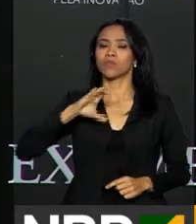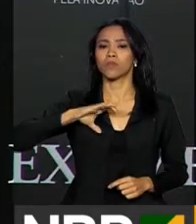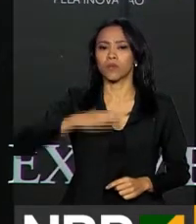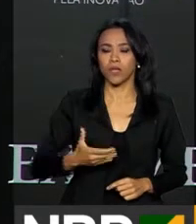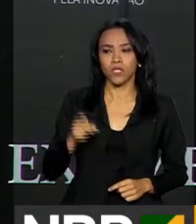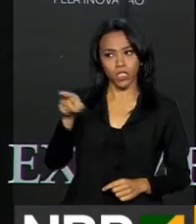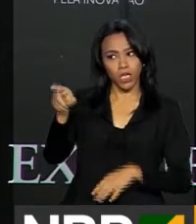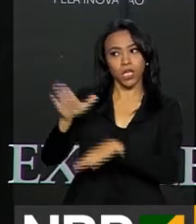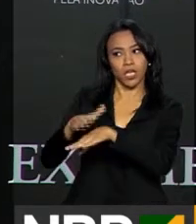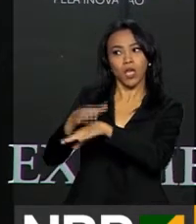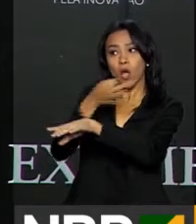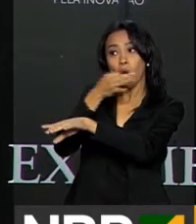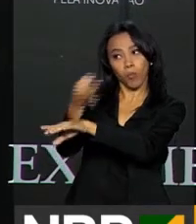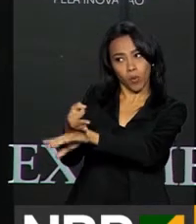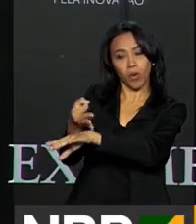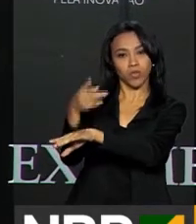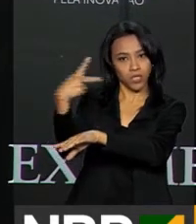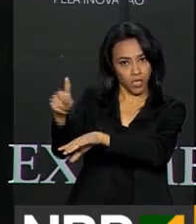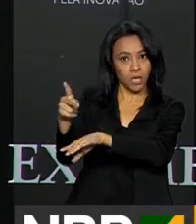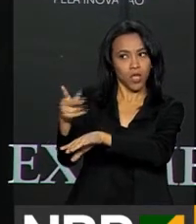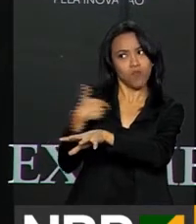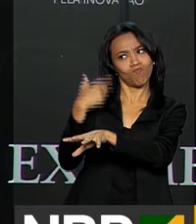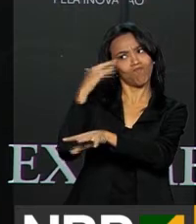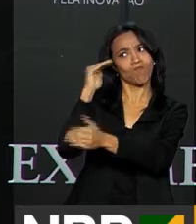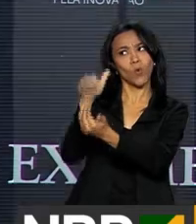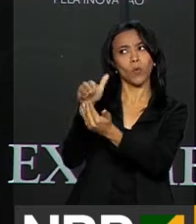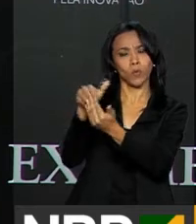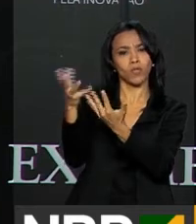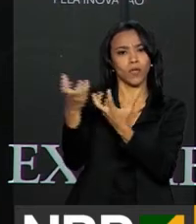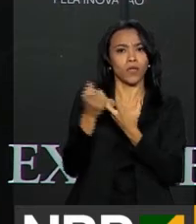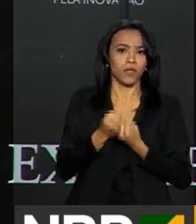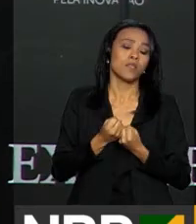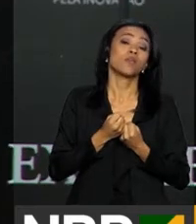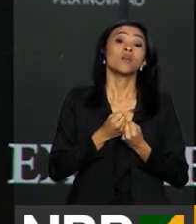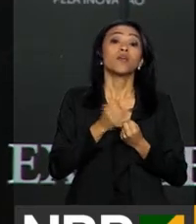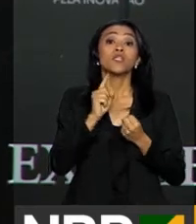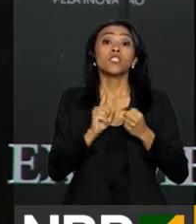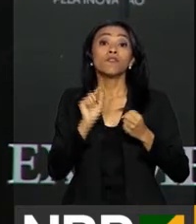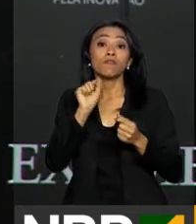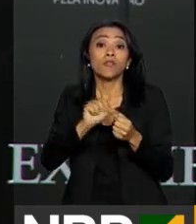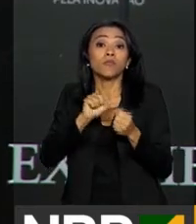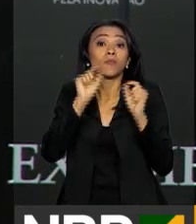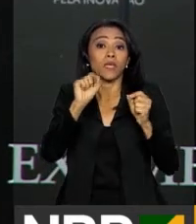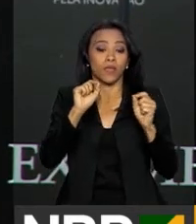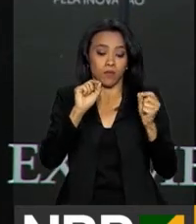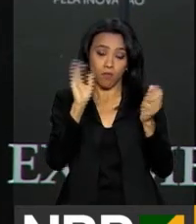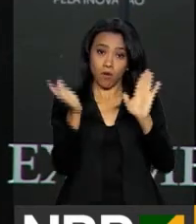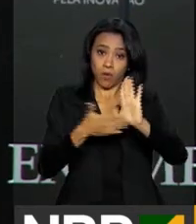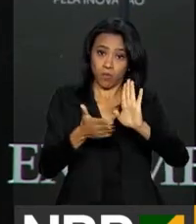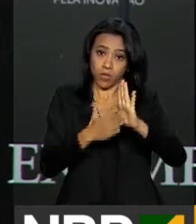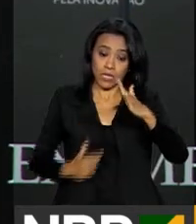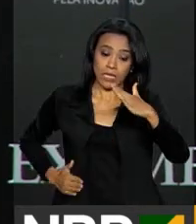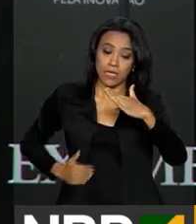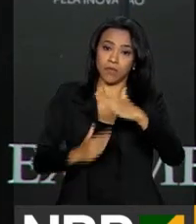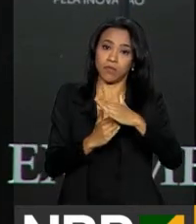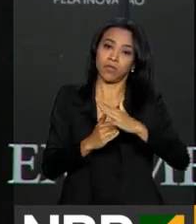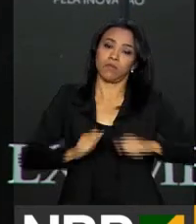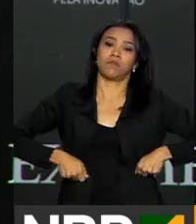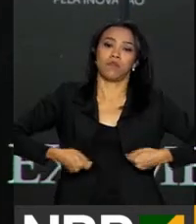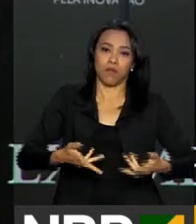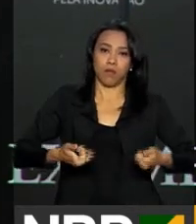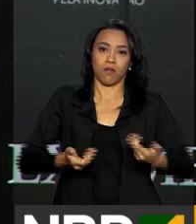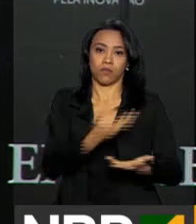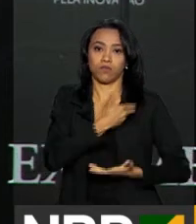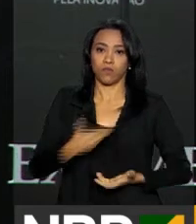Meirelles sugeriu, e eu logo encampei, a ideia de estabelecer um teto para os gastos públicos. E fizemos uma coisa muito, muito